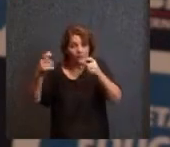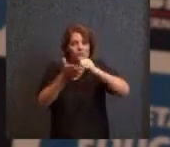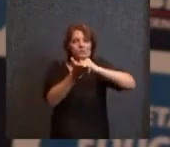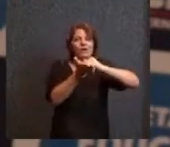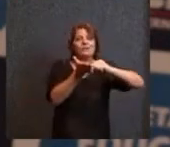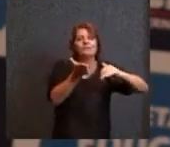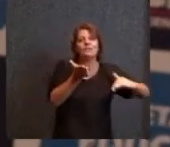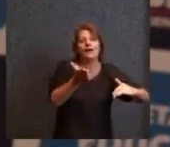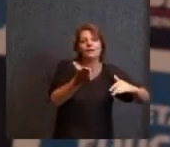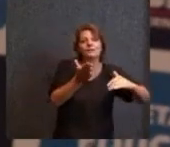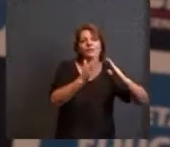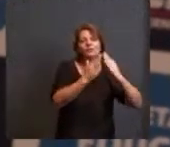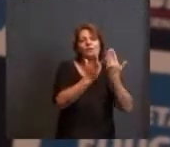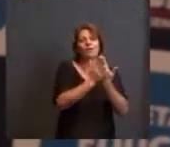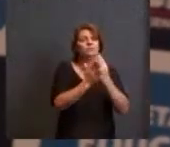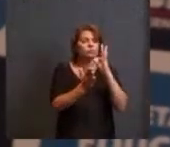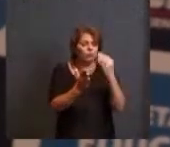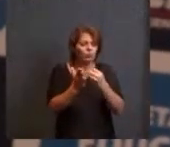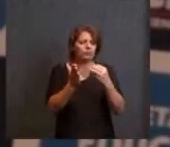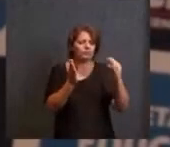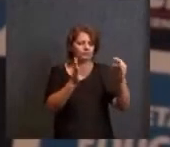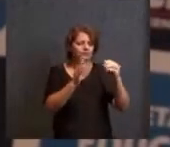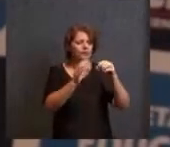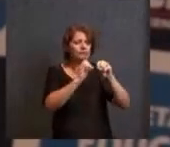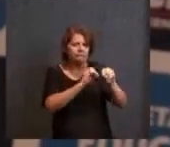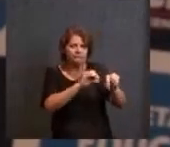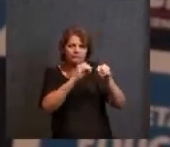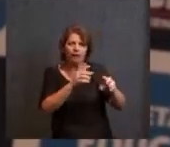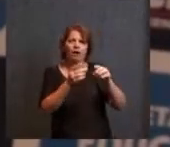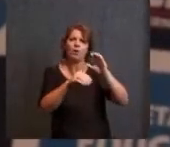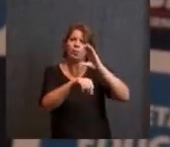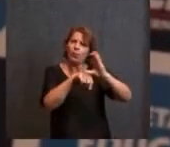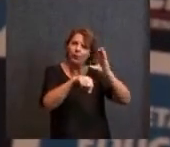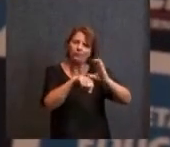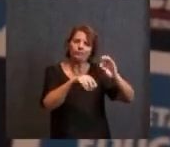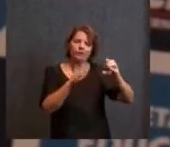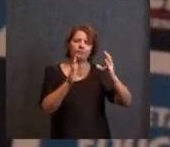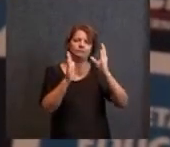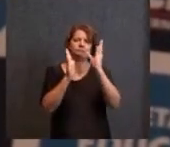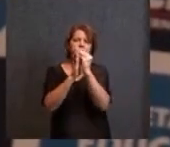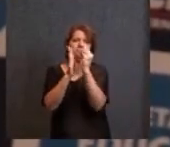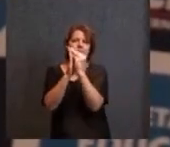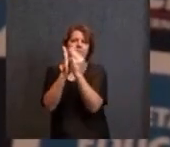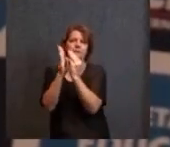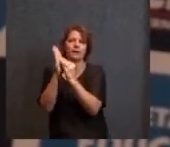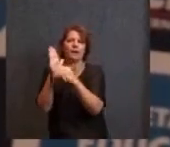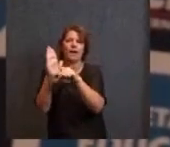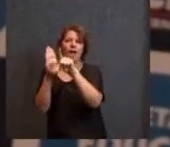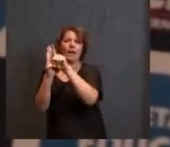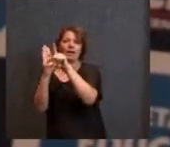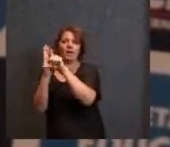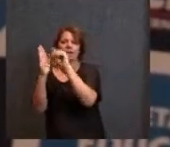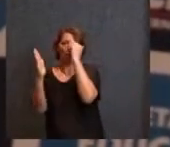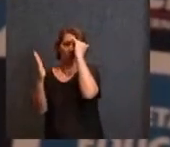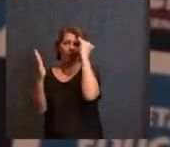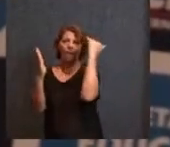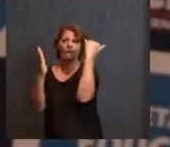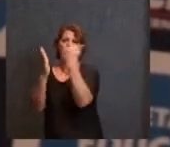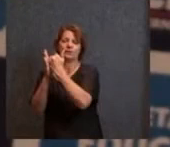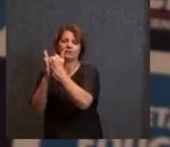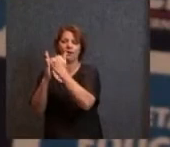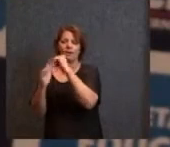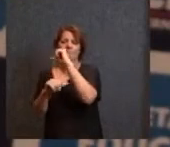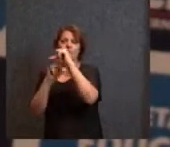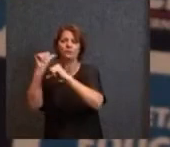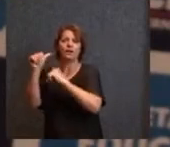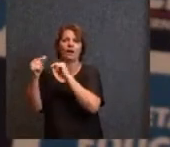tudo que você faz na escola é considerado como cômputo para mudança do fator de diferenciação do